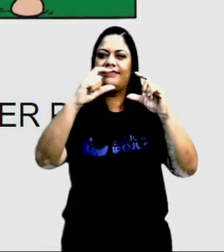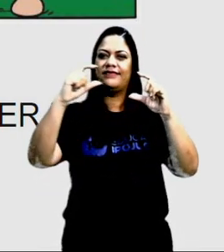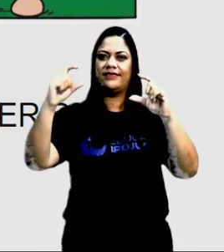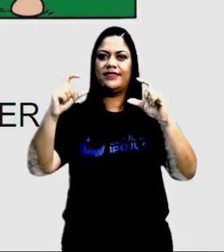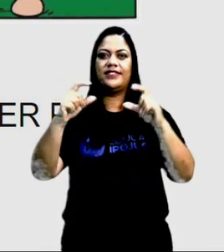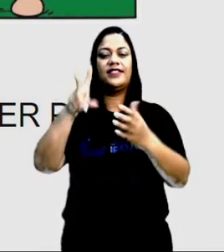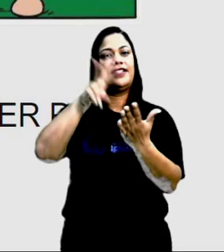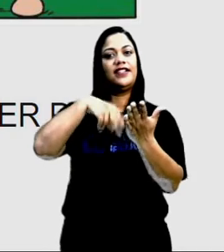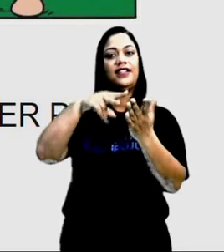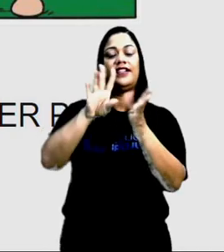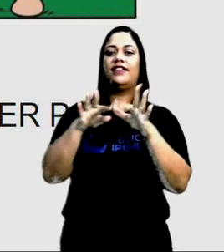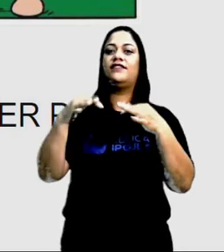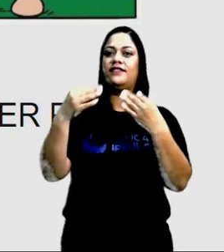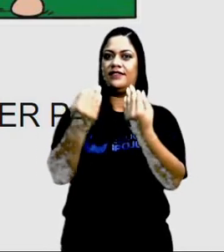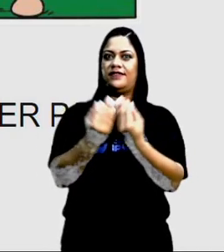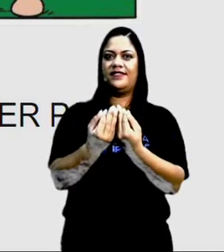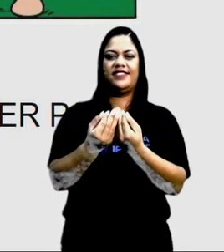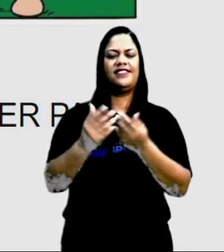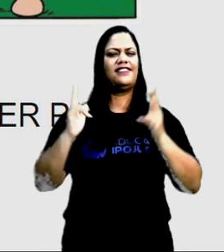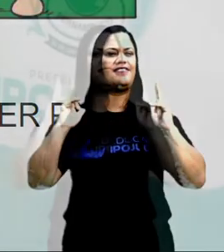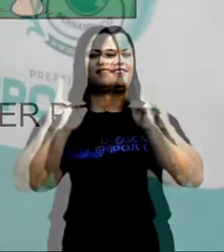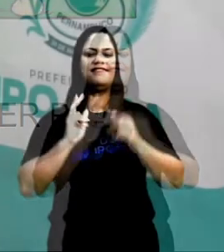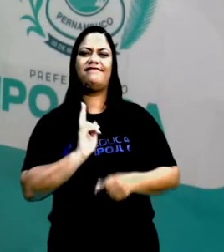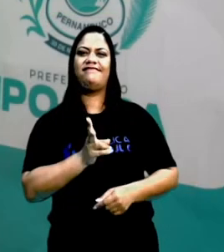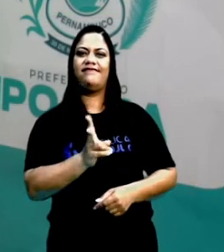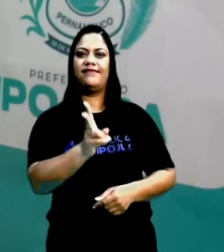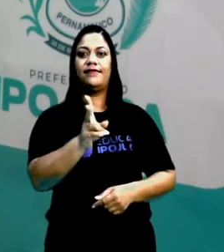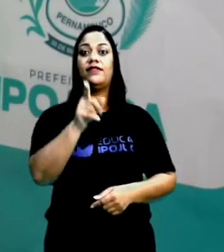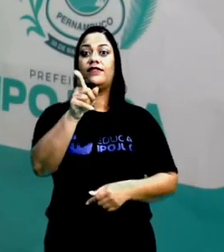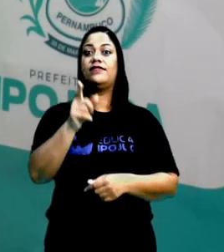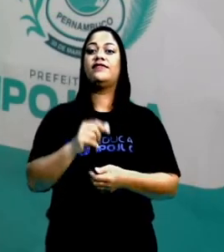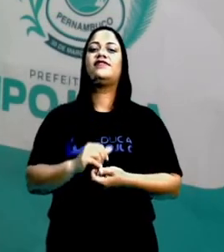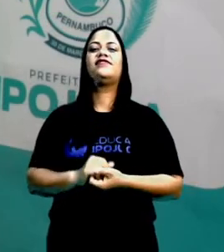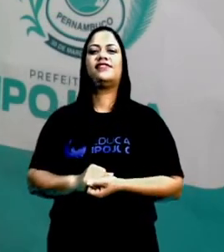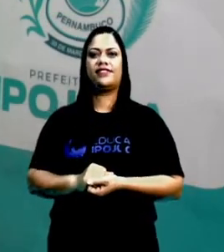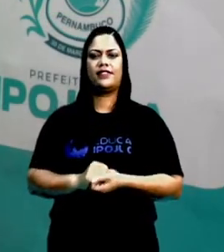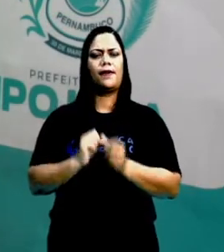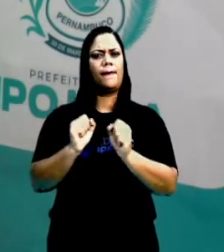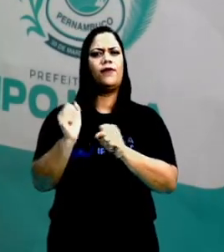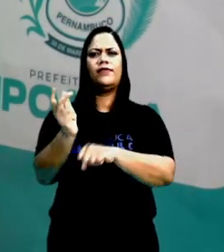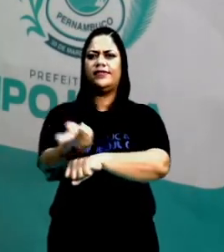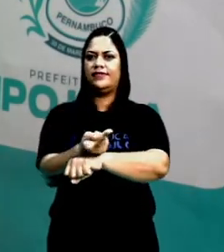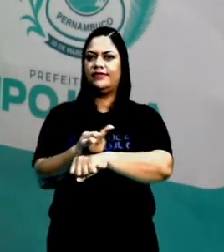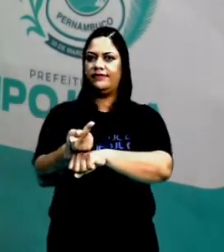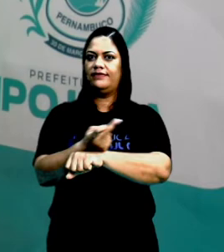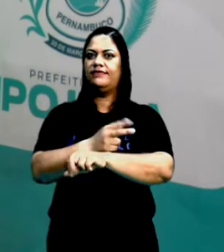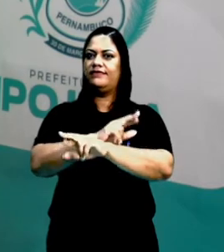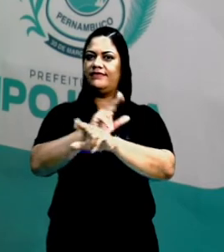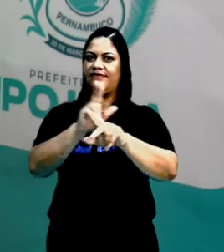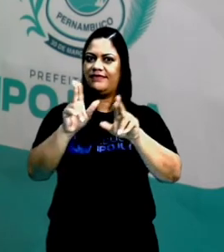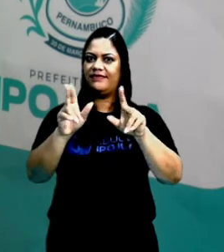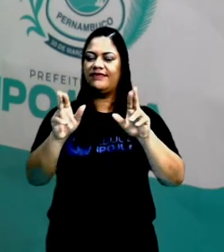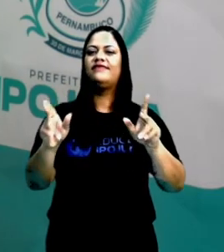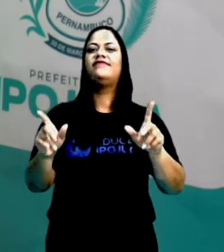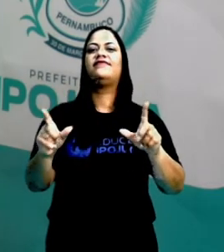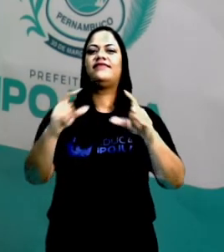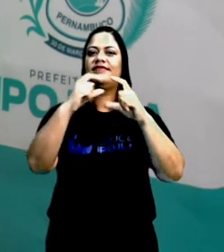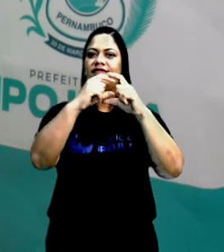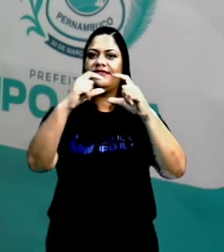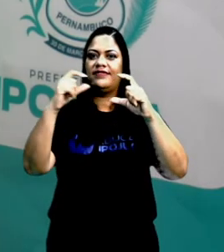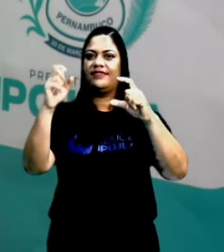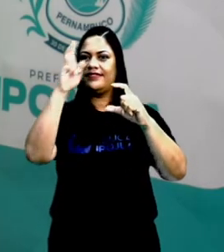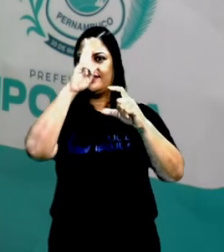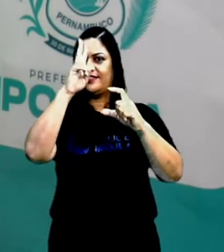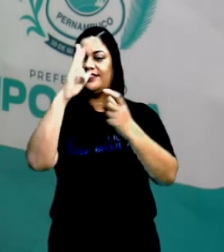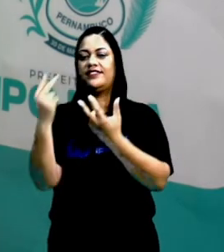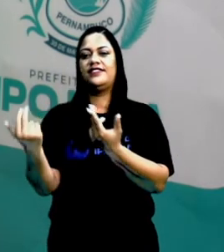sua família? Divirta-se bastante. Vocês podem procurar várias tirinhas na internet, várias